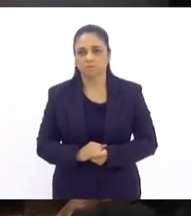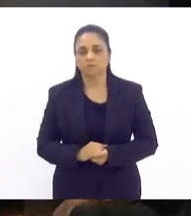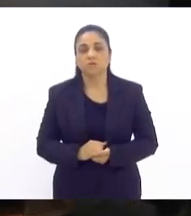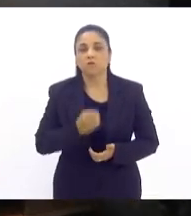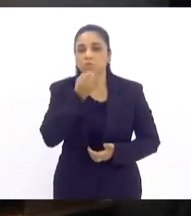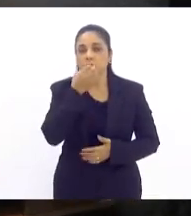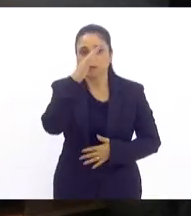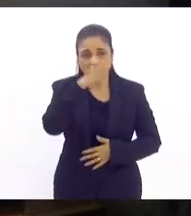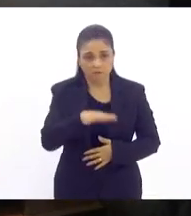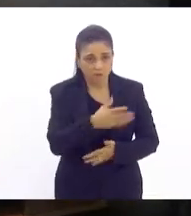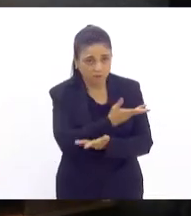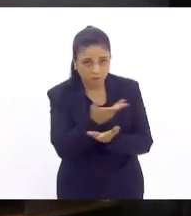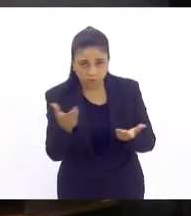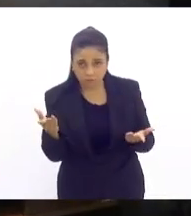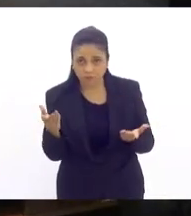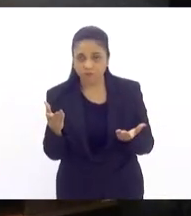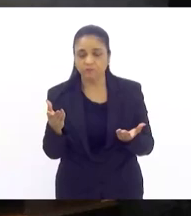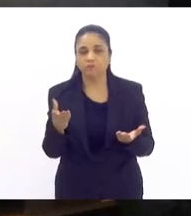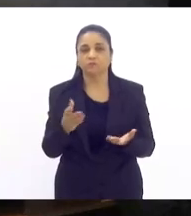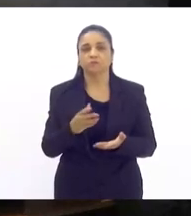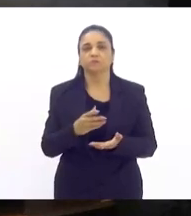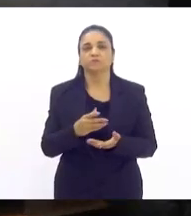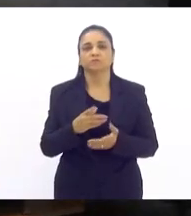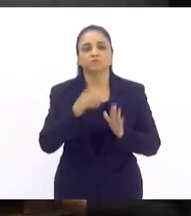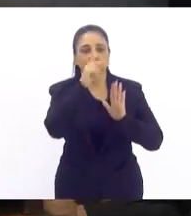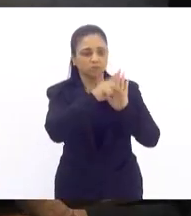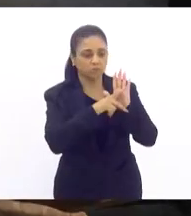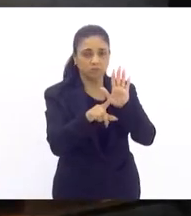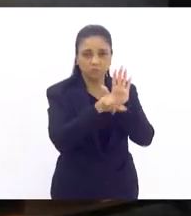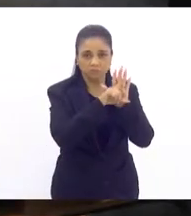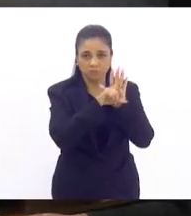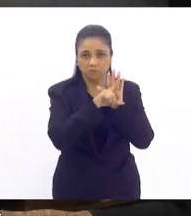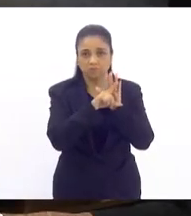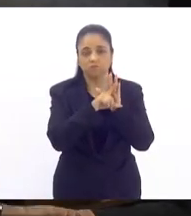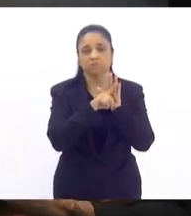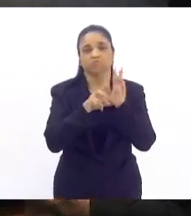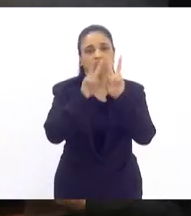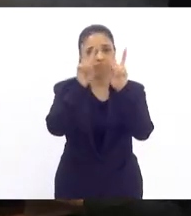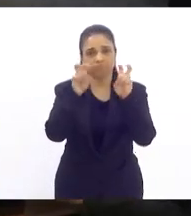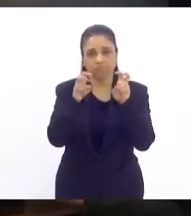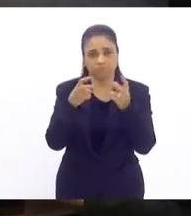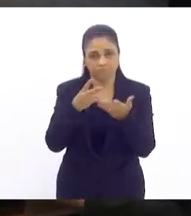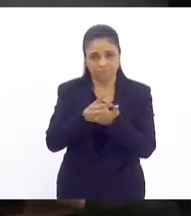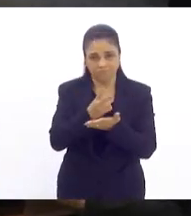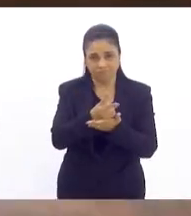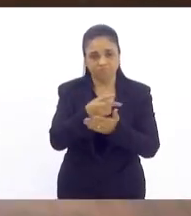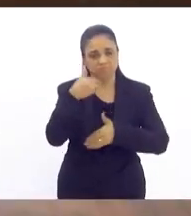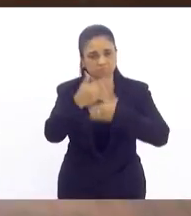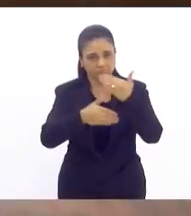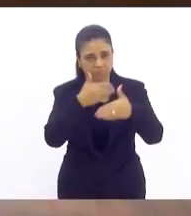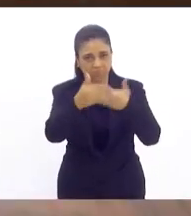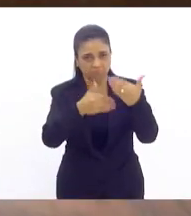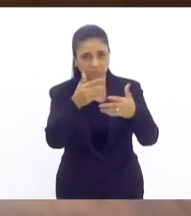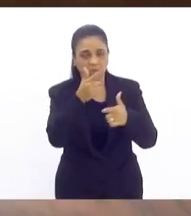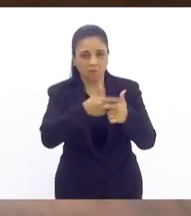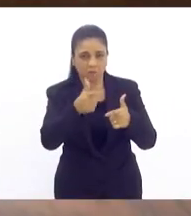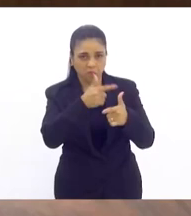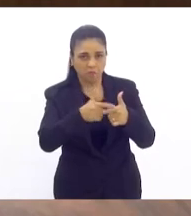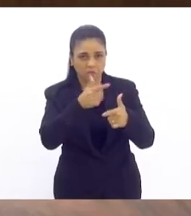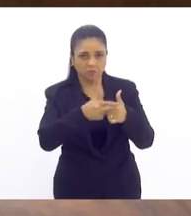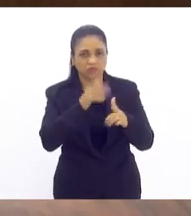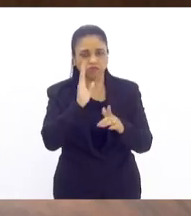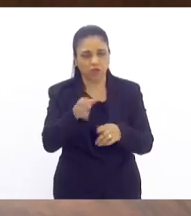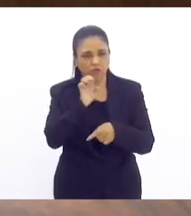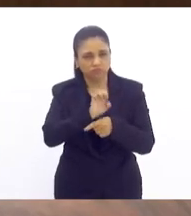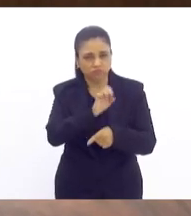Boa tarde a todos e todos projeto de lei que estão emeritório merece prosperar projeto específico a problemática antiga do